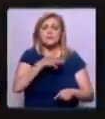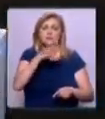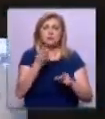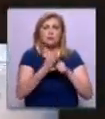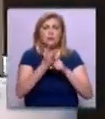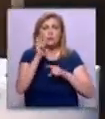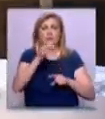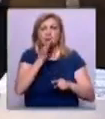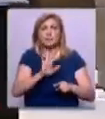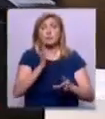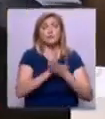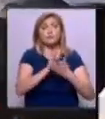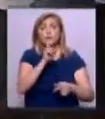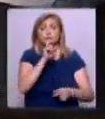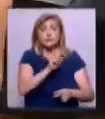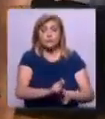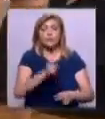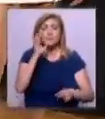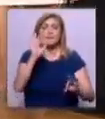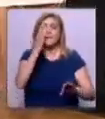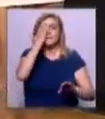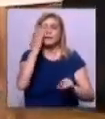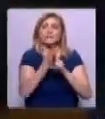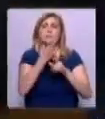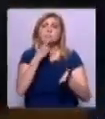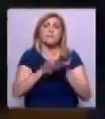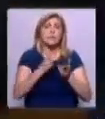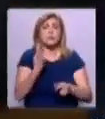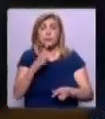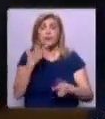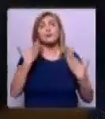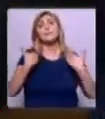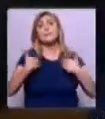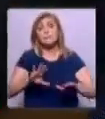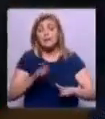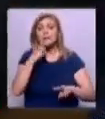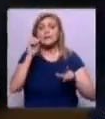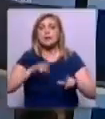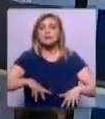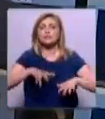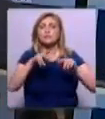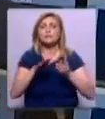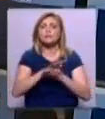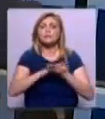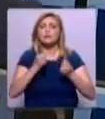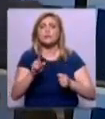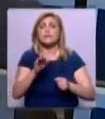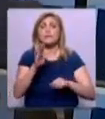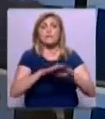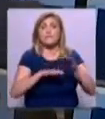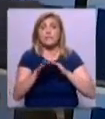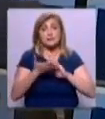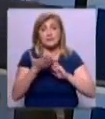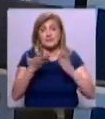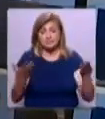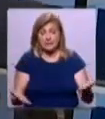fez. Alertou para os perigos de previsões irrealistas, mas também para um crescimento insustentável feito à pressa. Admitiu